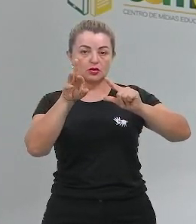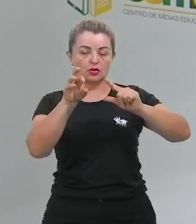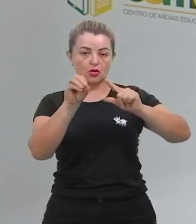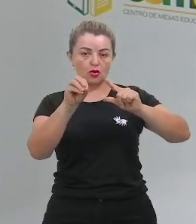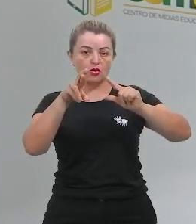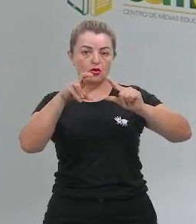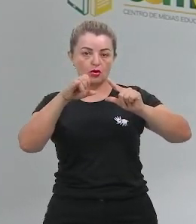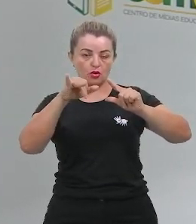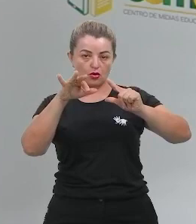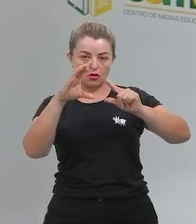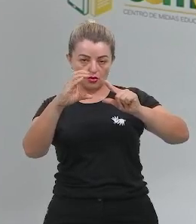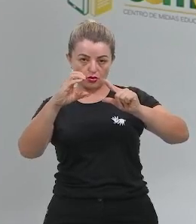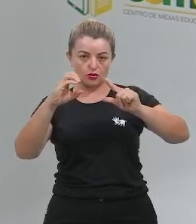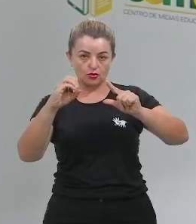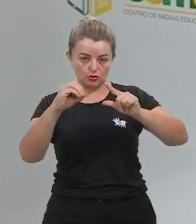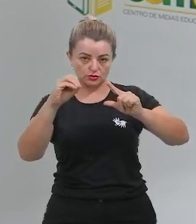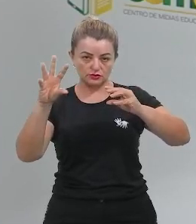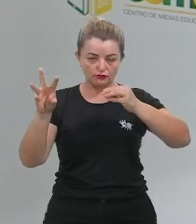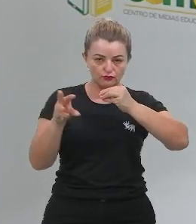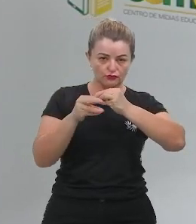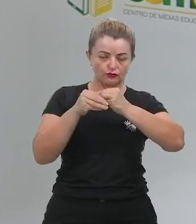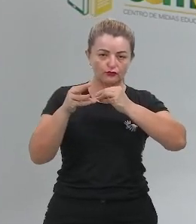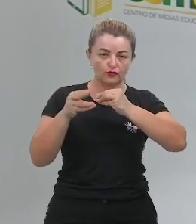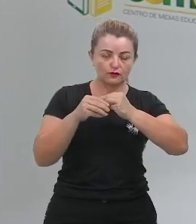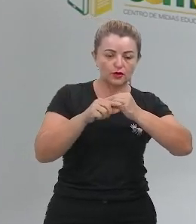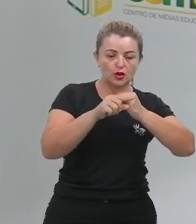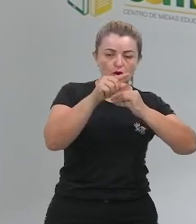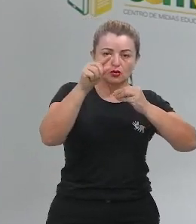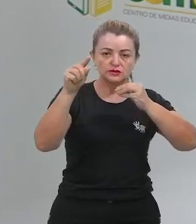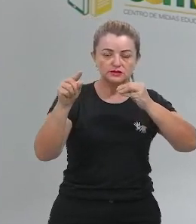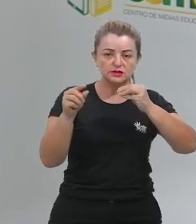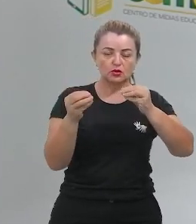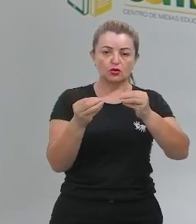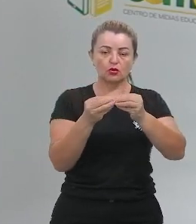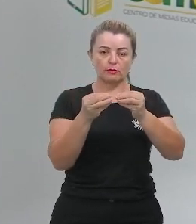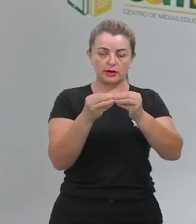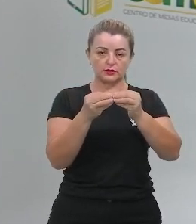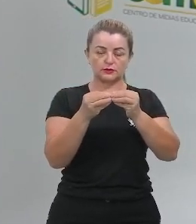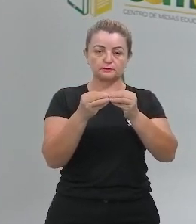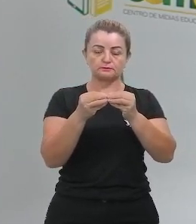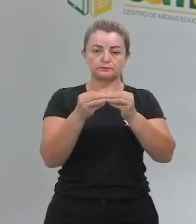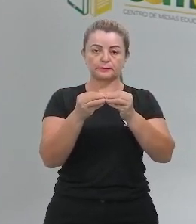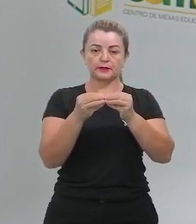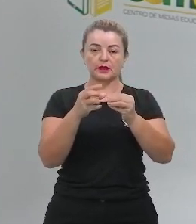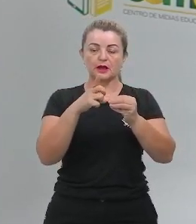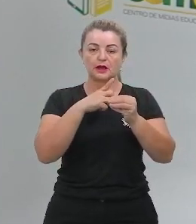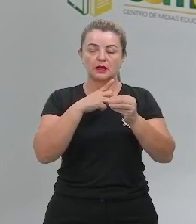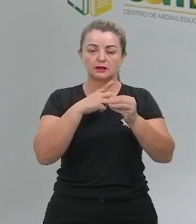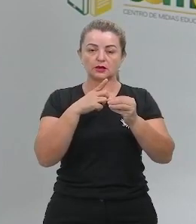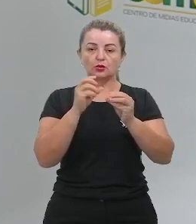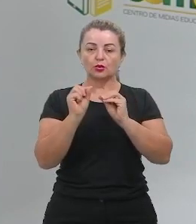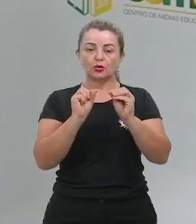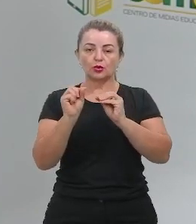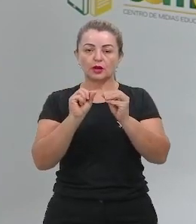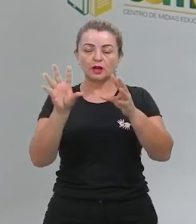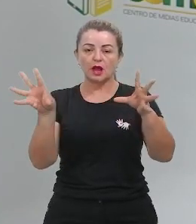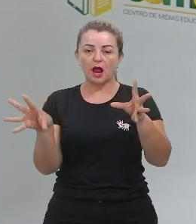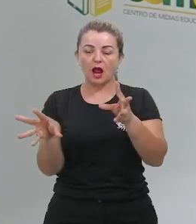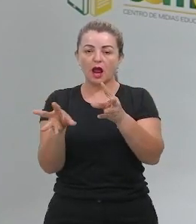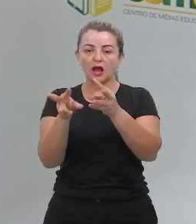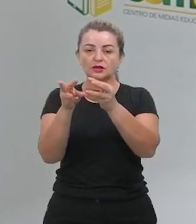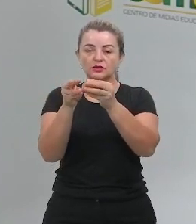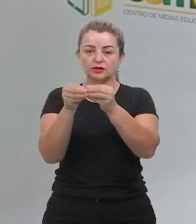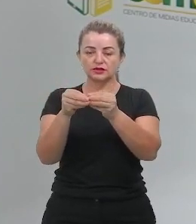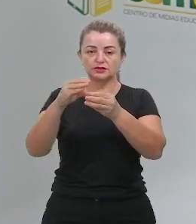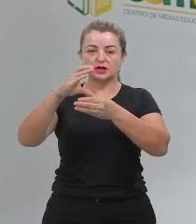ciclo envolvendo o ciclo completo, né? Da trigonometria. A gente vai usar aqui um pouquinho da teoria de Clairaut, né? Ou a síntese de